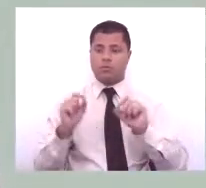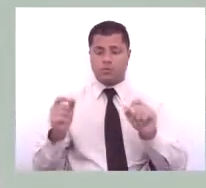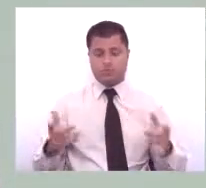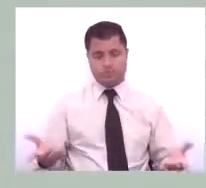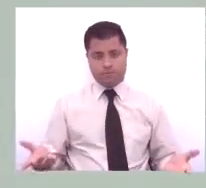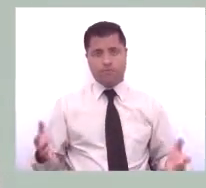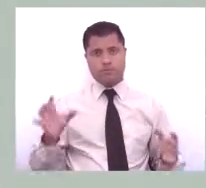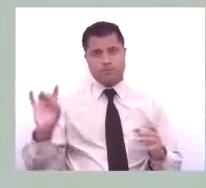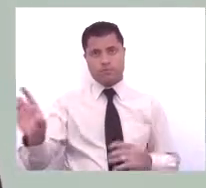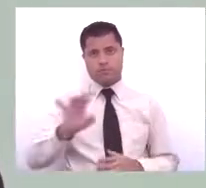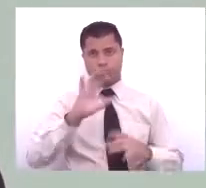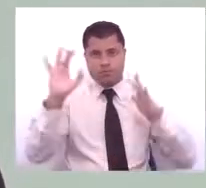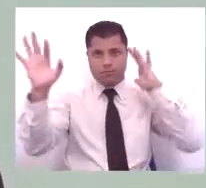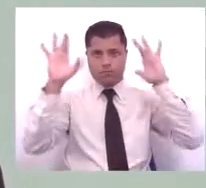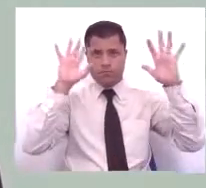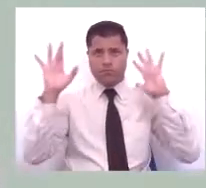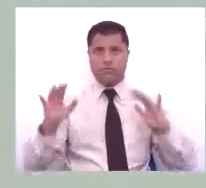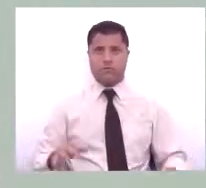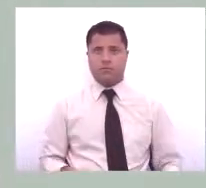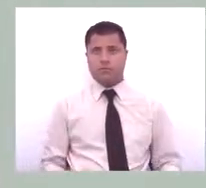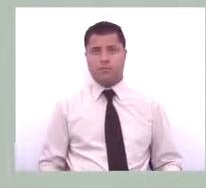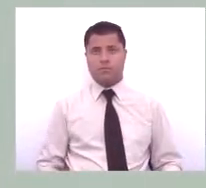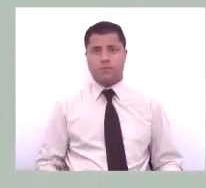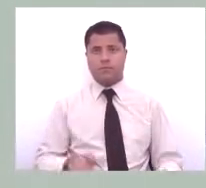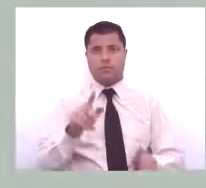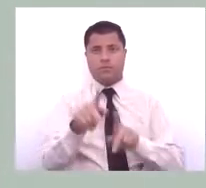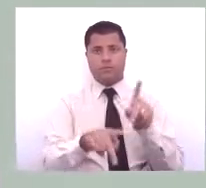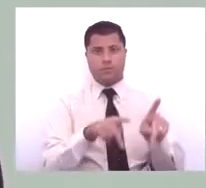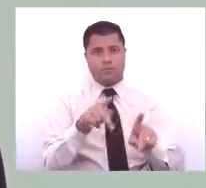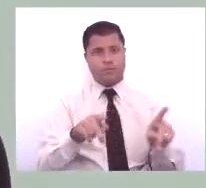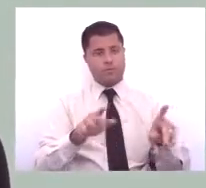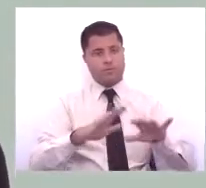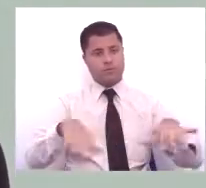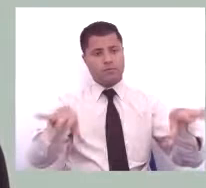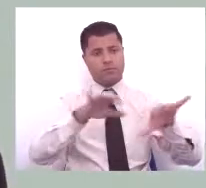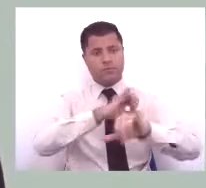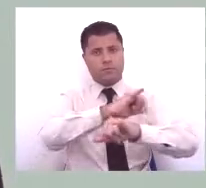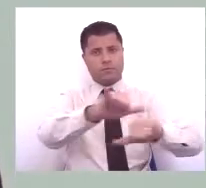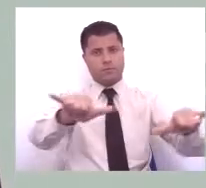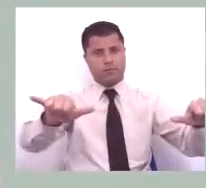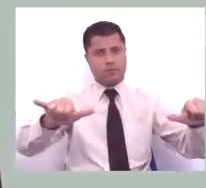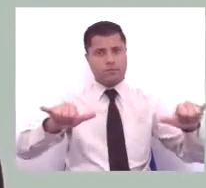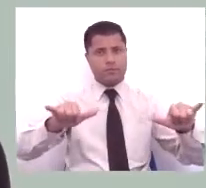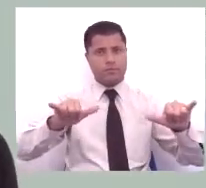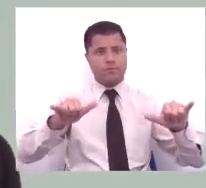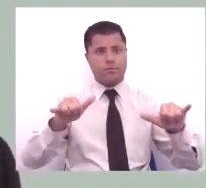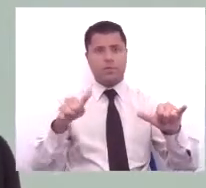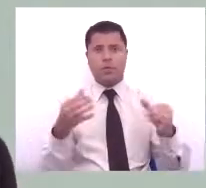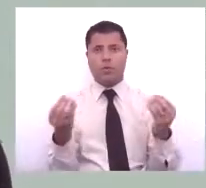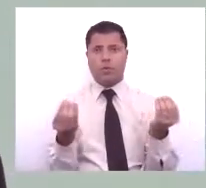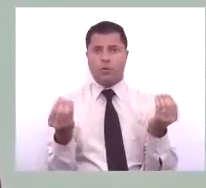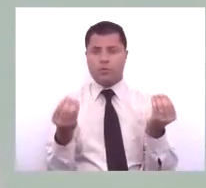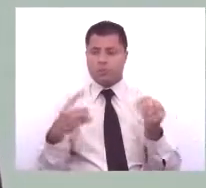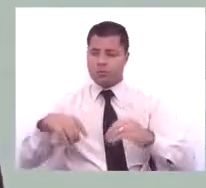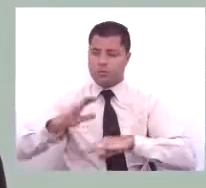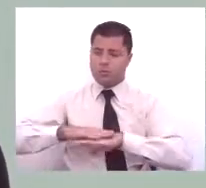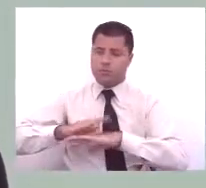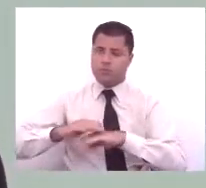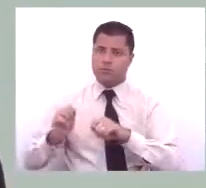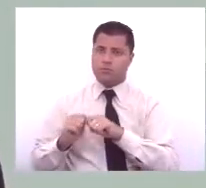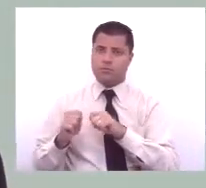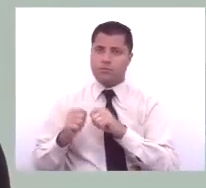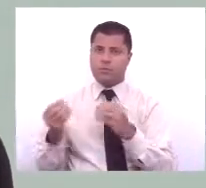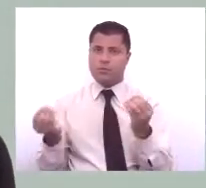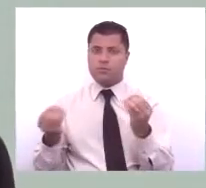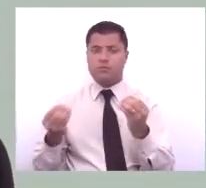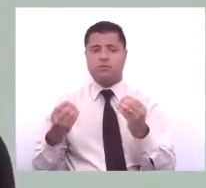nós comunicamos à população sobre e como nós fazemos o nosso